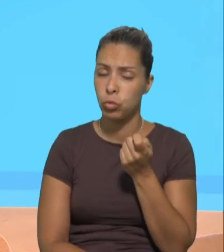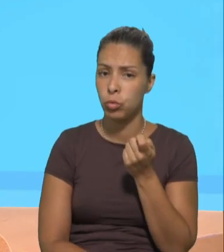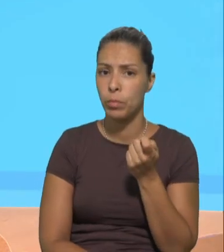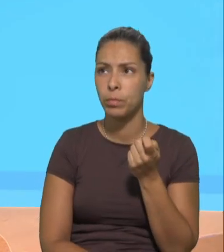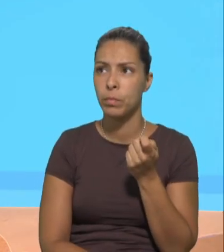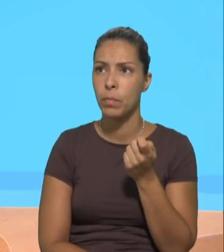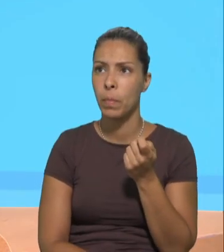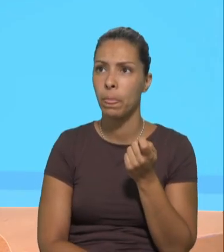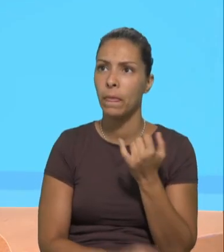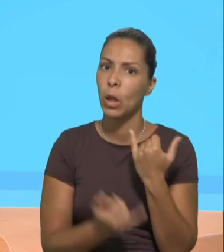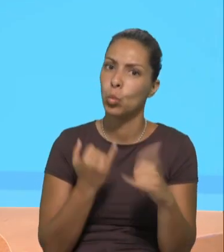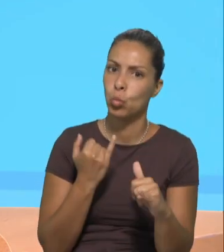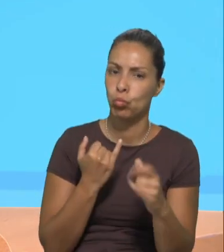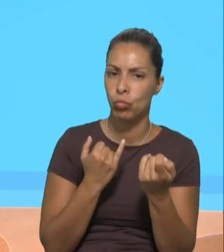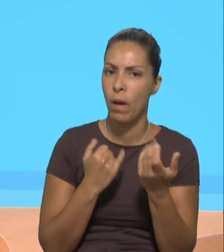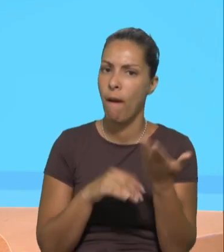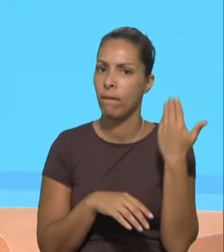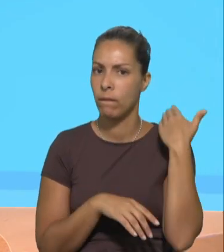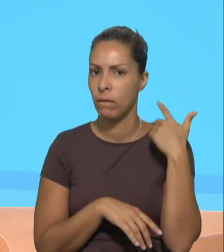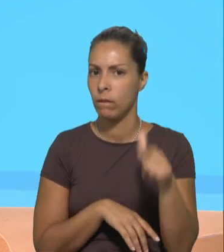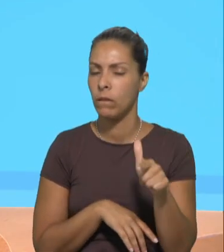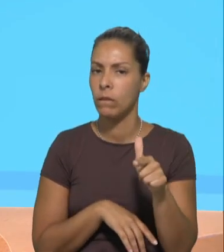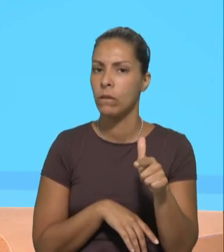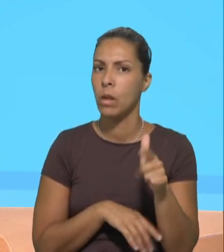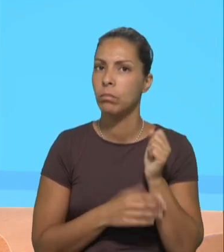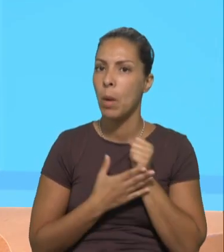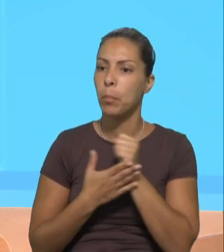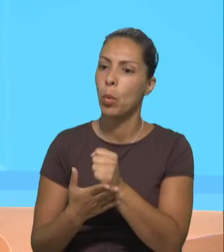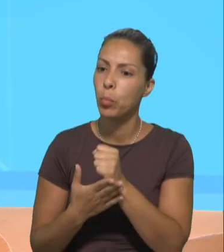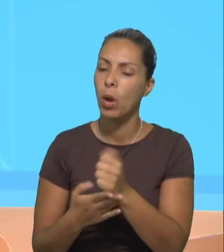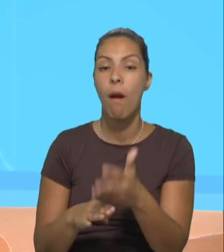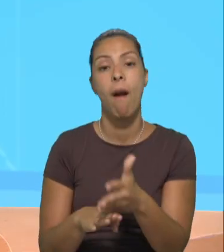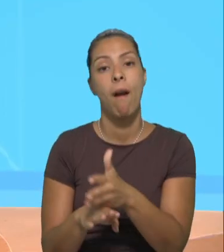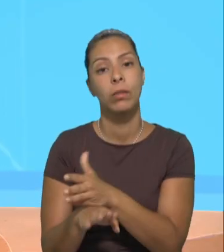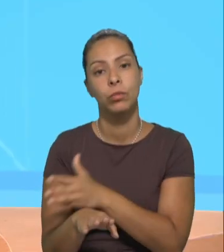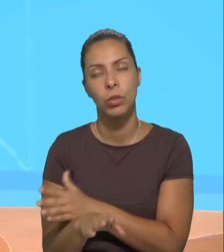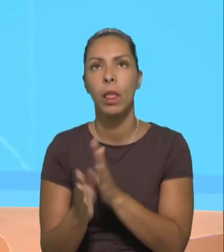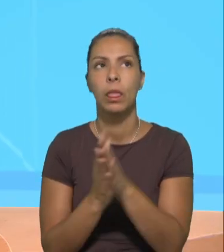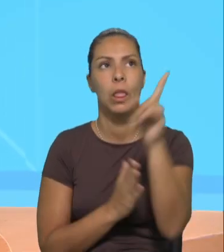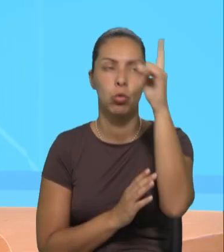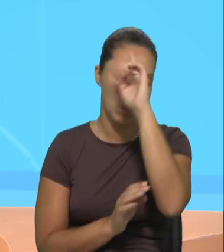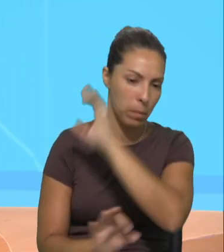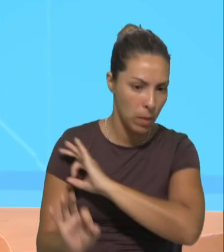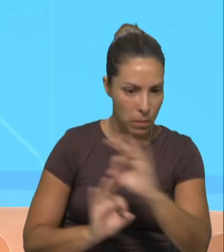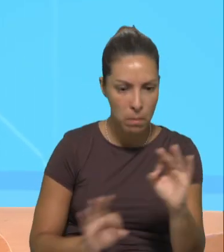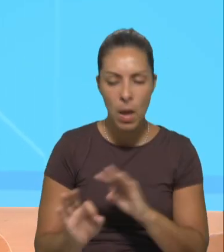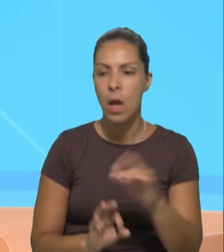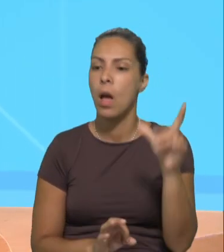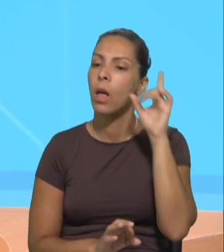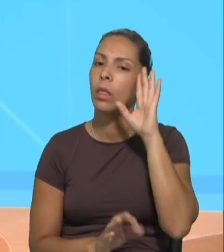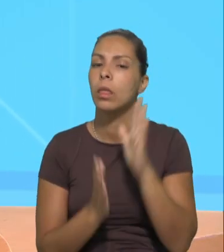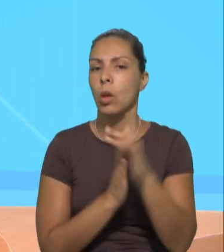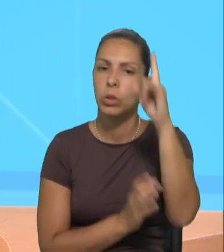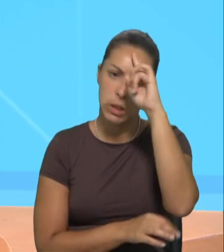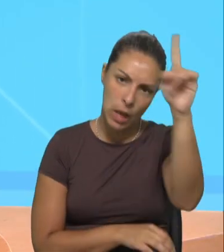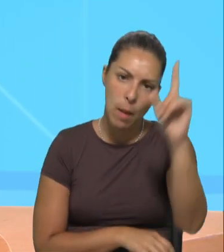de apoiar na fé estas coisas. Deus já as tem desenhadas, Deus já tem previsto, Deus já sabe o que vai acontecer,